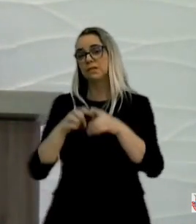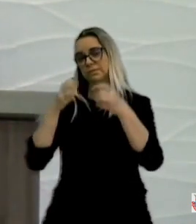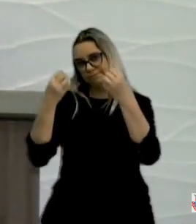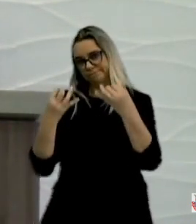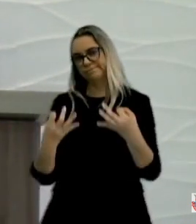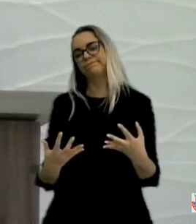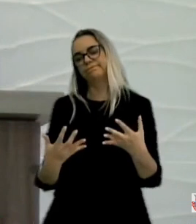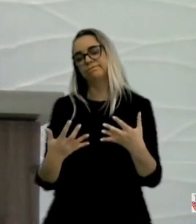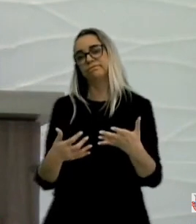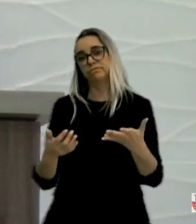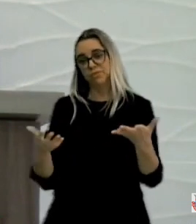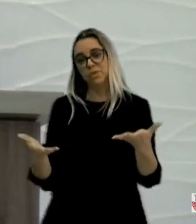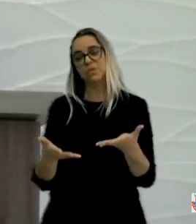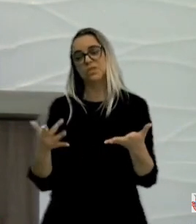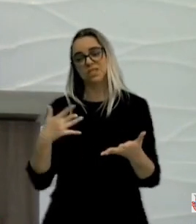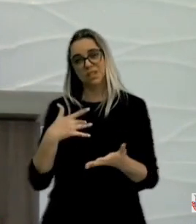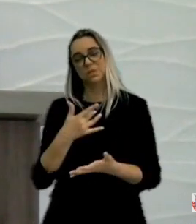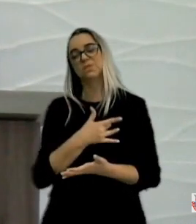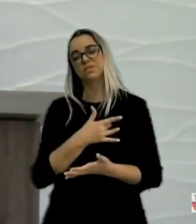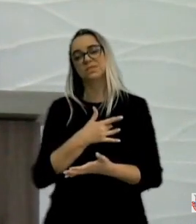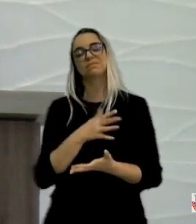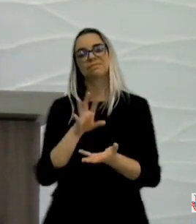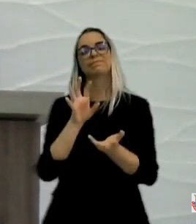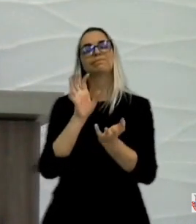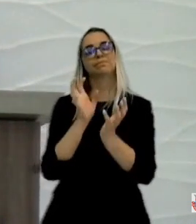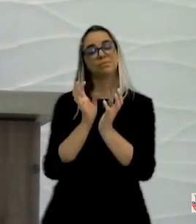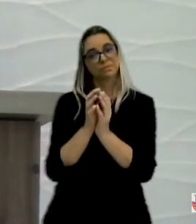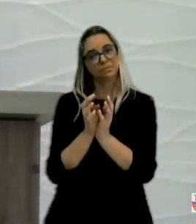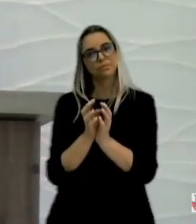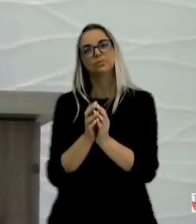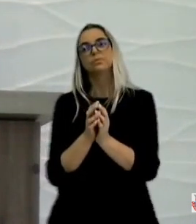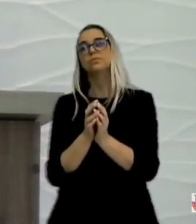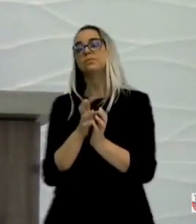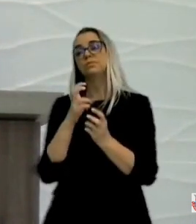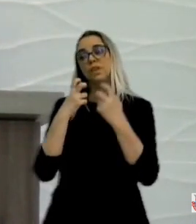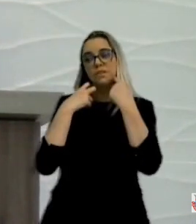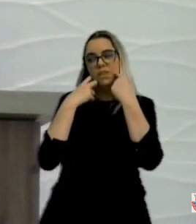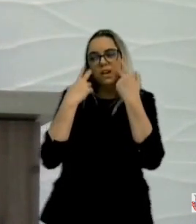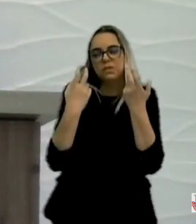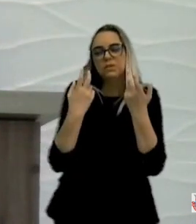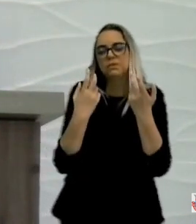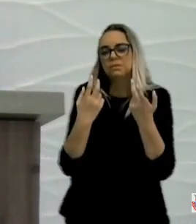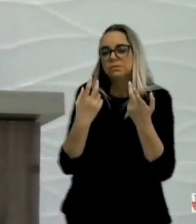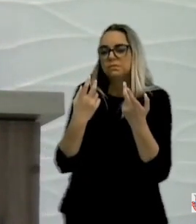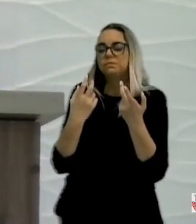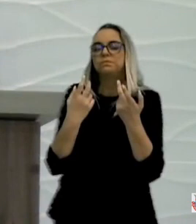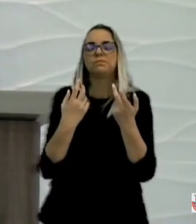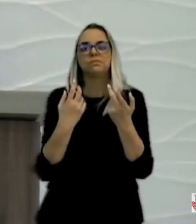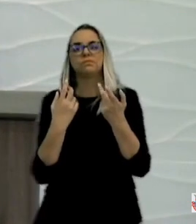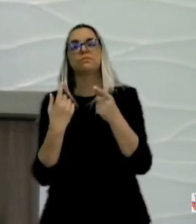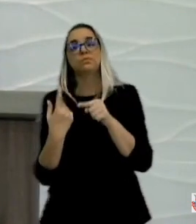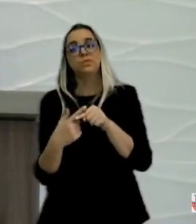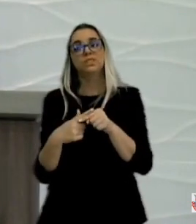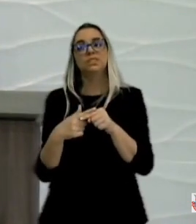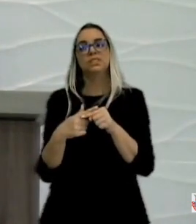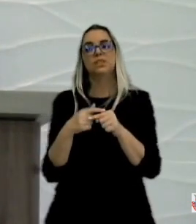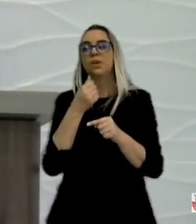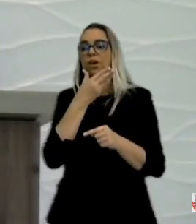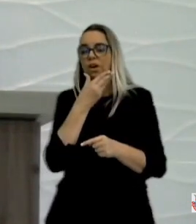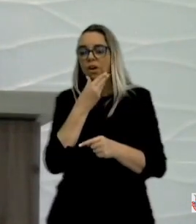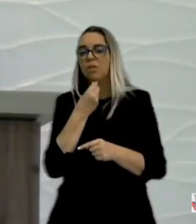saúde, que hoje se encontra o nosso estado, que é vergonhoso, senhor presidente. Foi transferido um senhor, essa